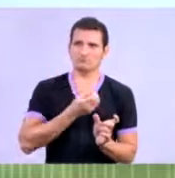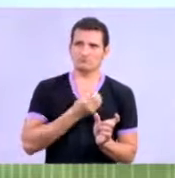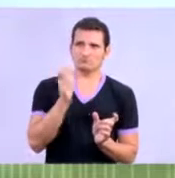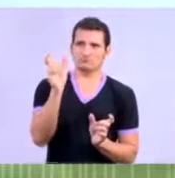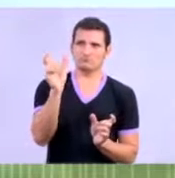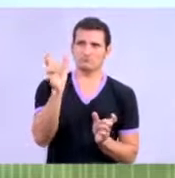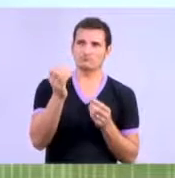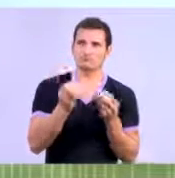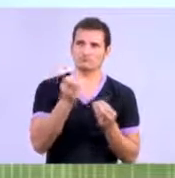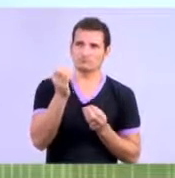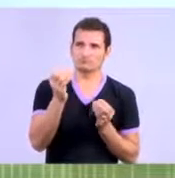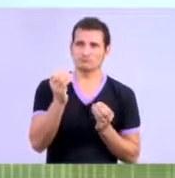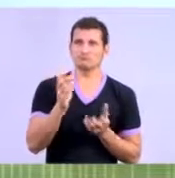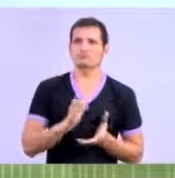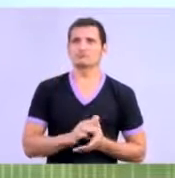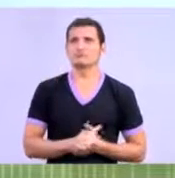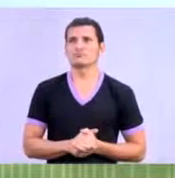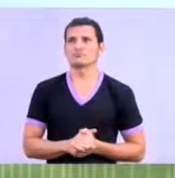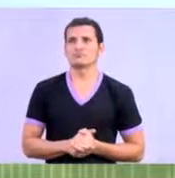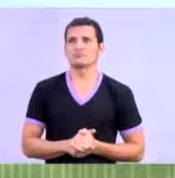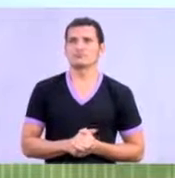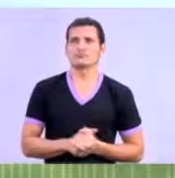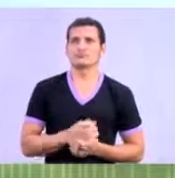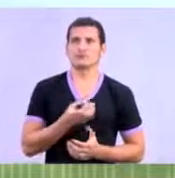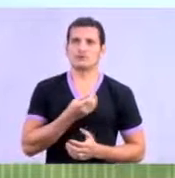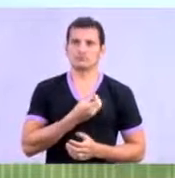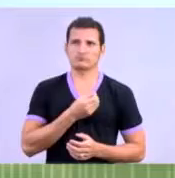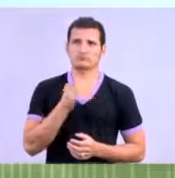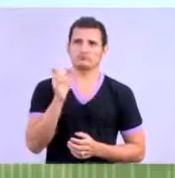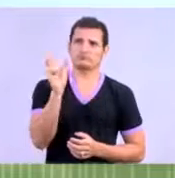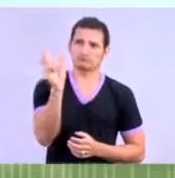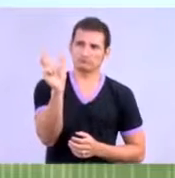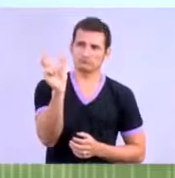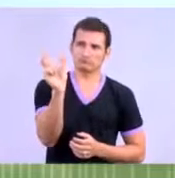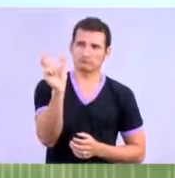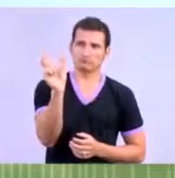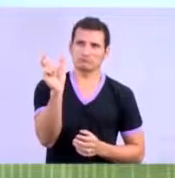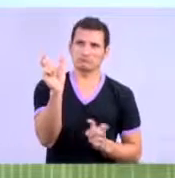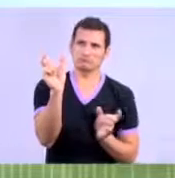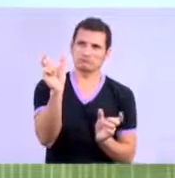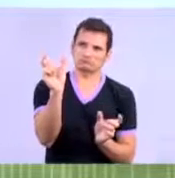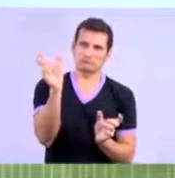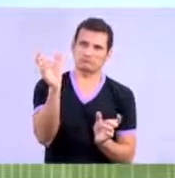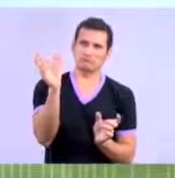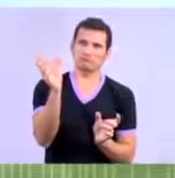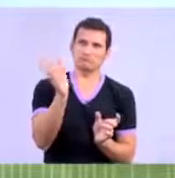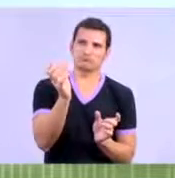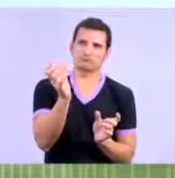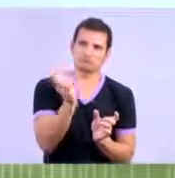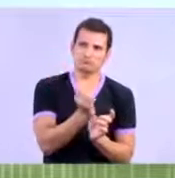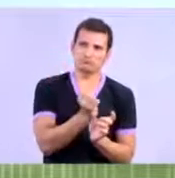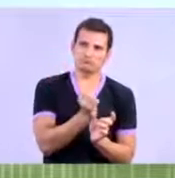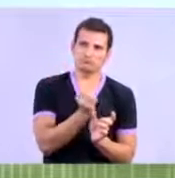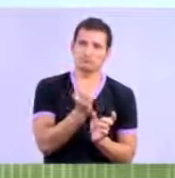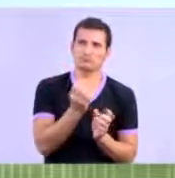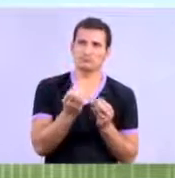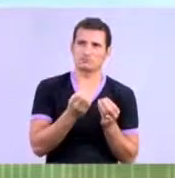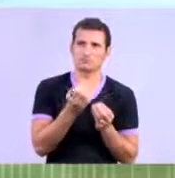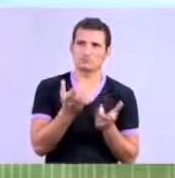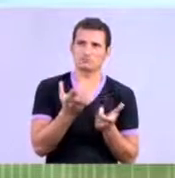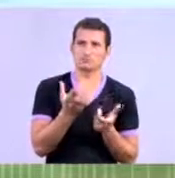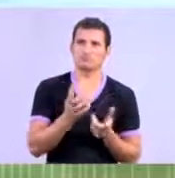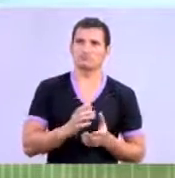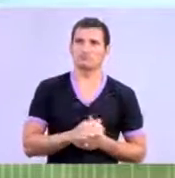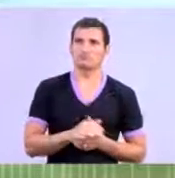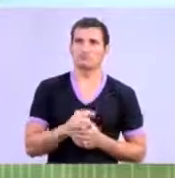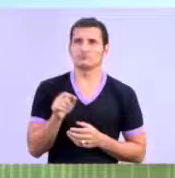é que você faz para o atributo número, que é uma variável membro da classe, receber aquele parâmetro número? Número recebe número? Como